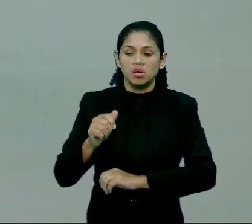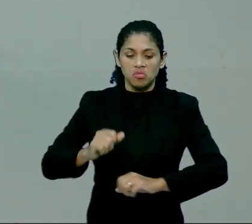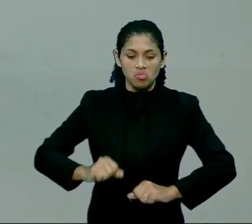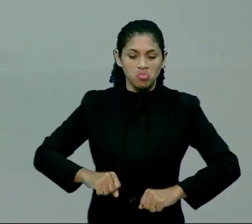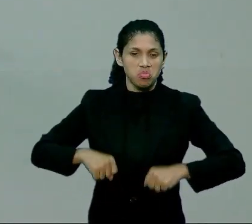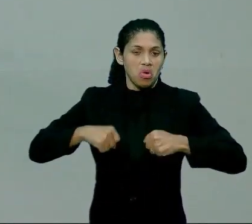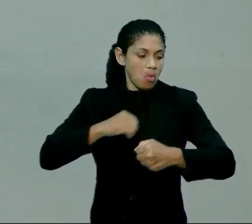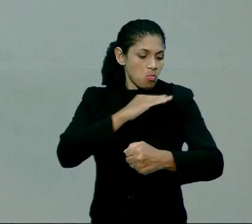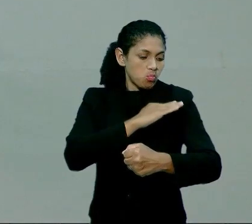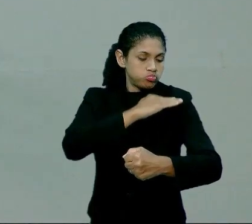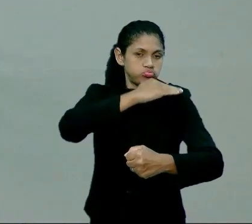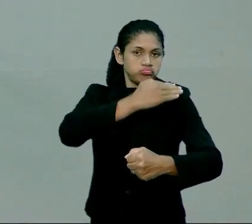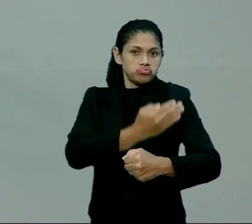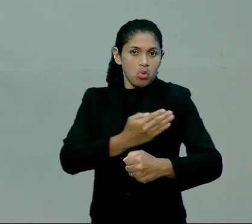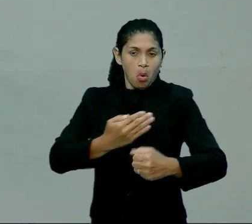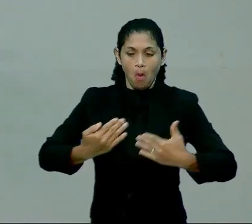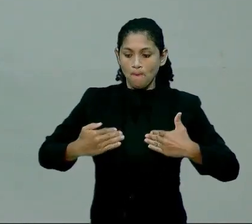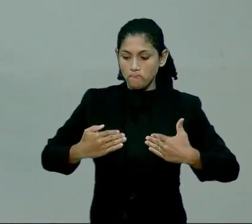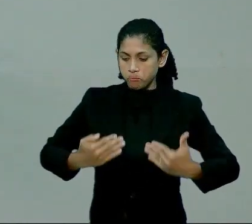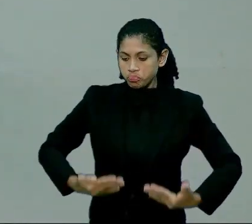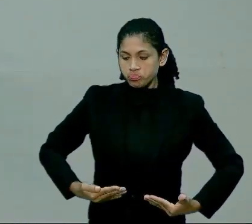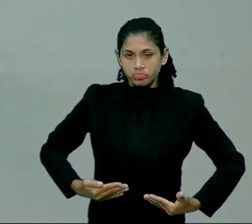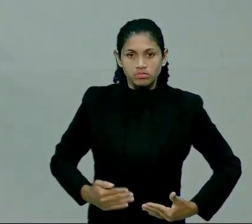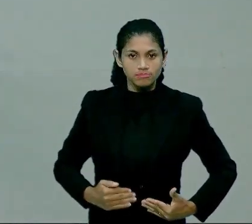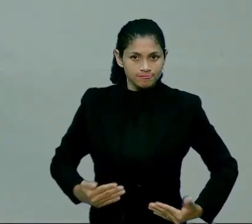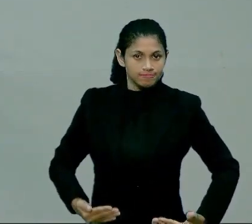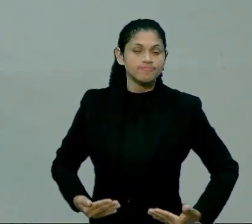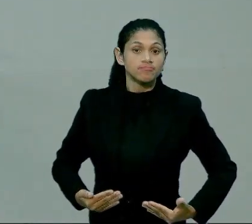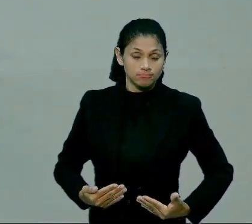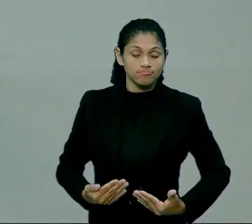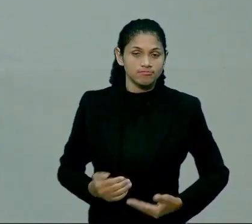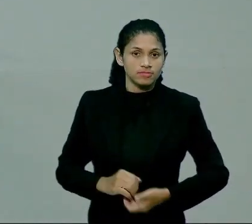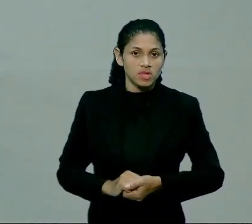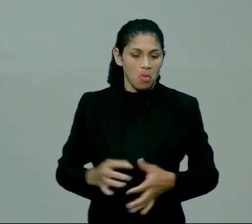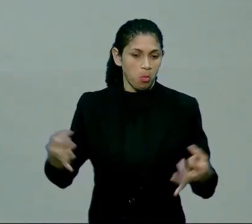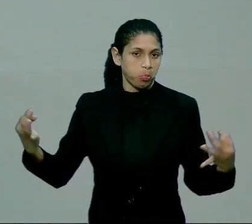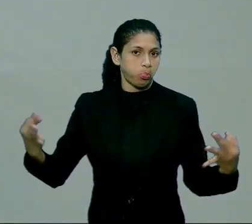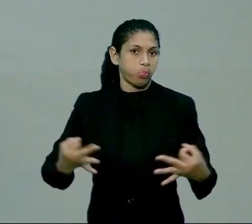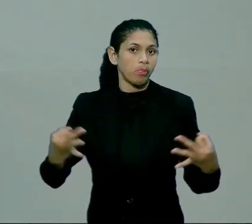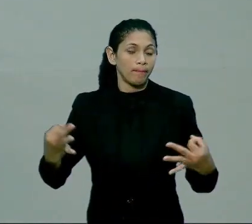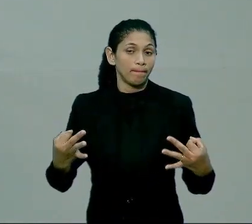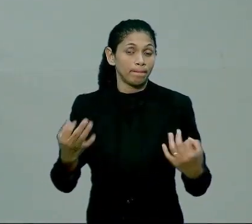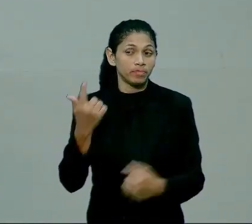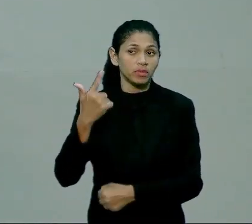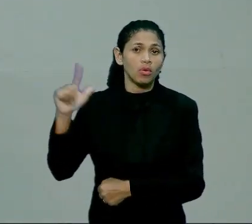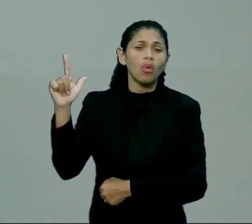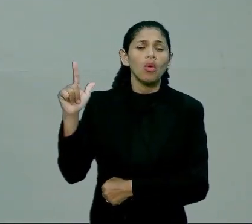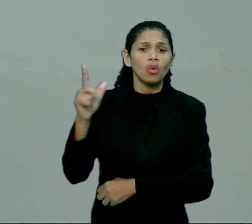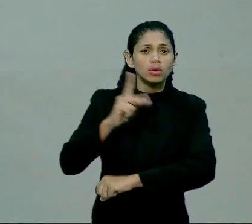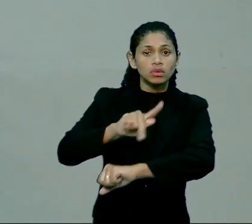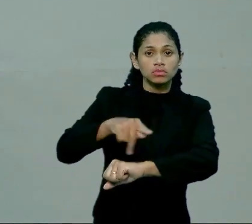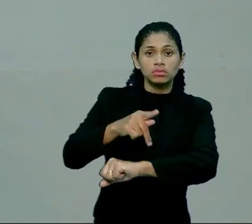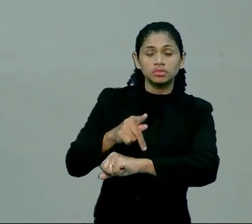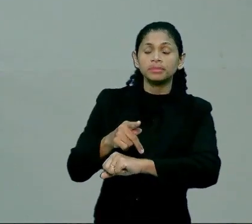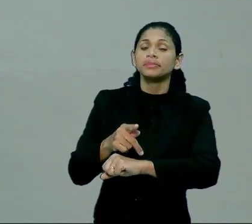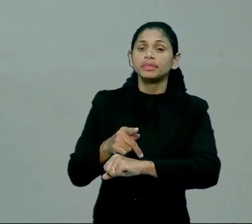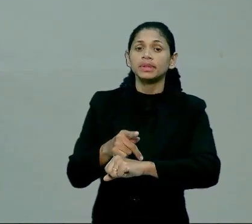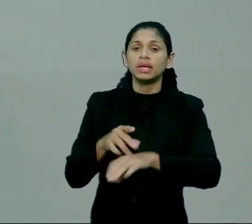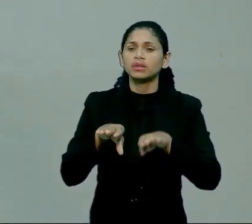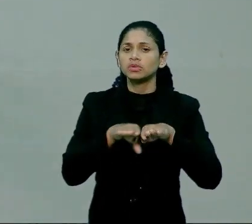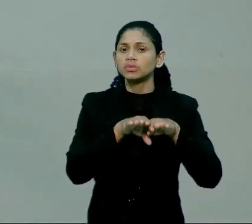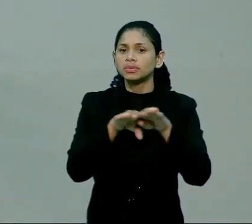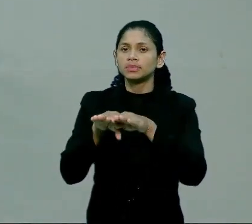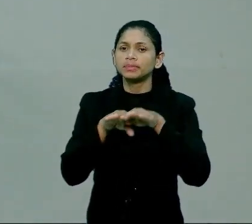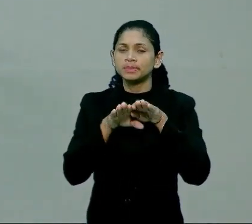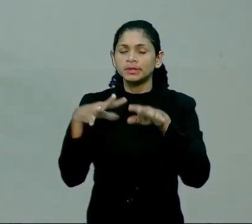sua plasticidade, no sentido de perfeição. Já outros países, o padrão de beleza é um pouco